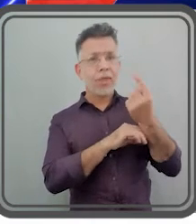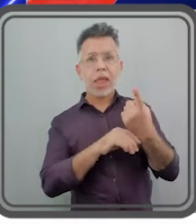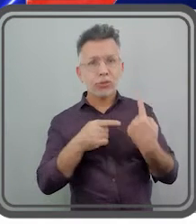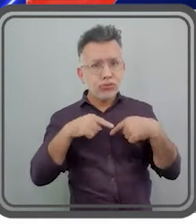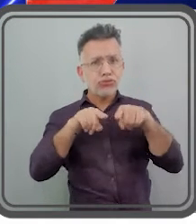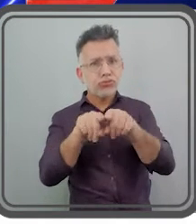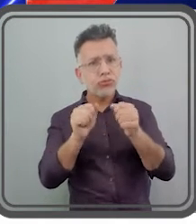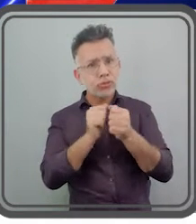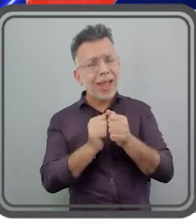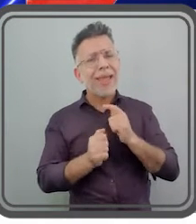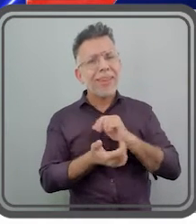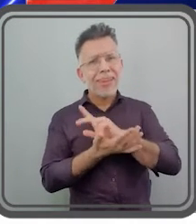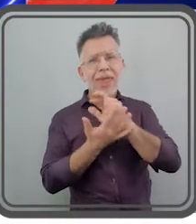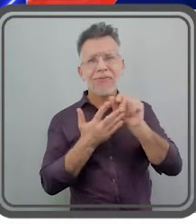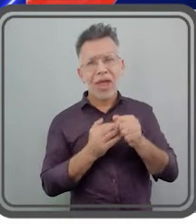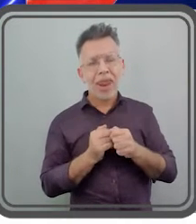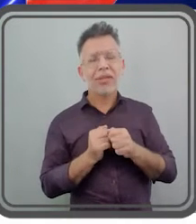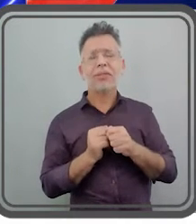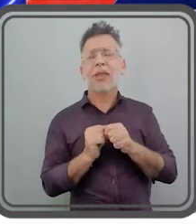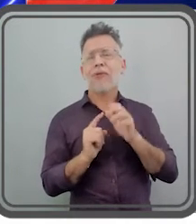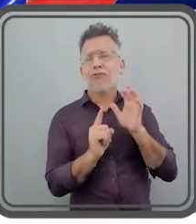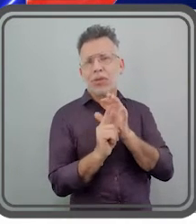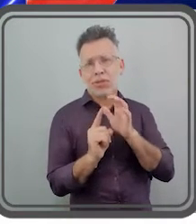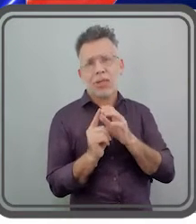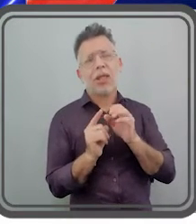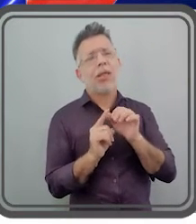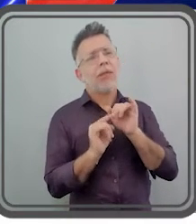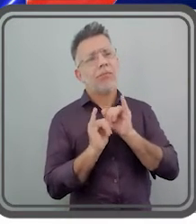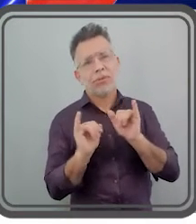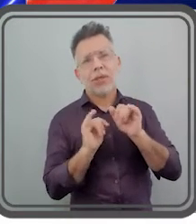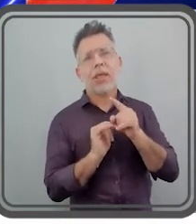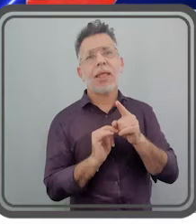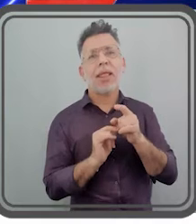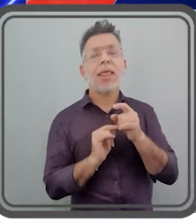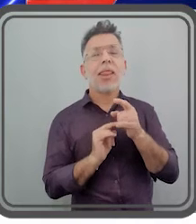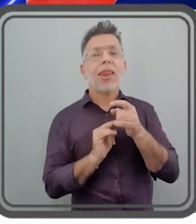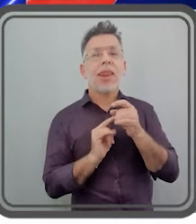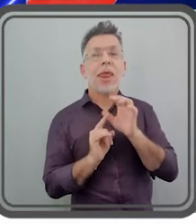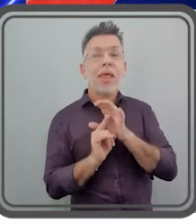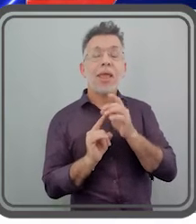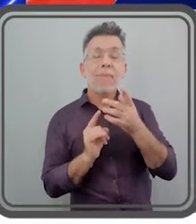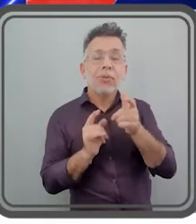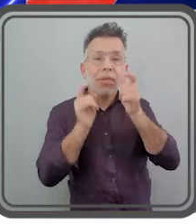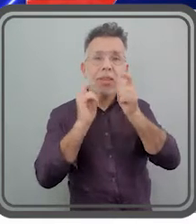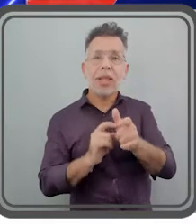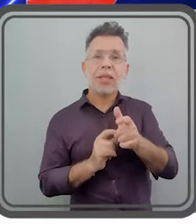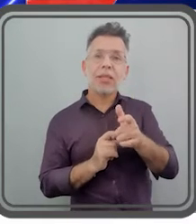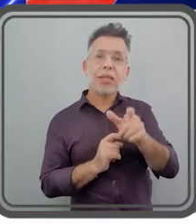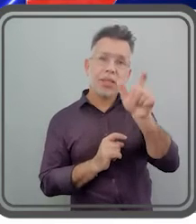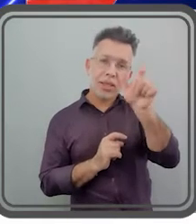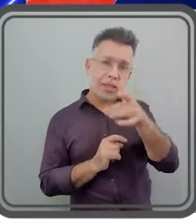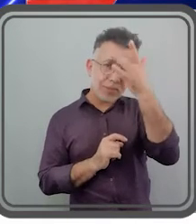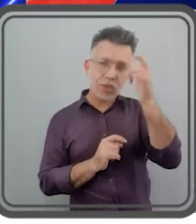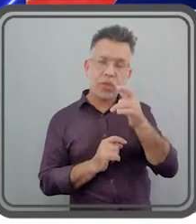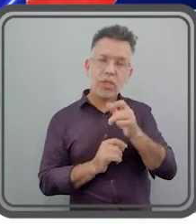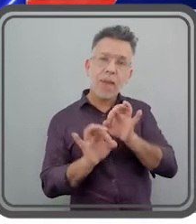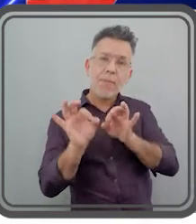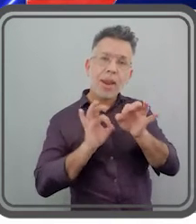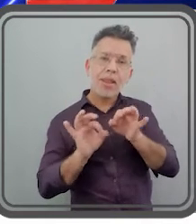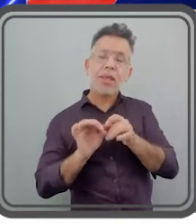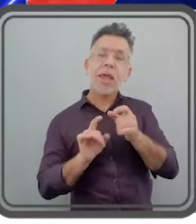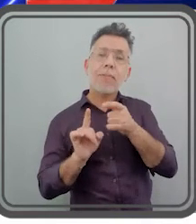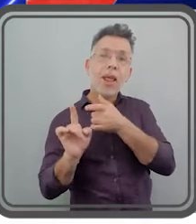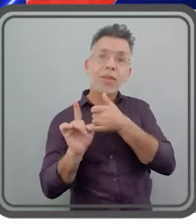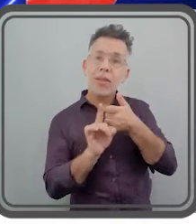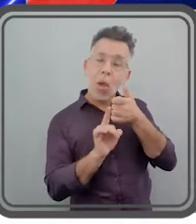tá totalmente atrelado a isso né a gente tem vários em frente e compartilhar conteúdo de viagem e muito dos interesses das pessoas planejarem destinos é justamente o